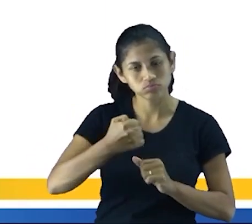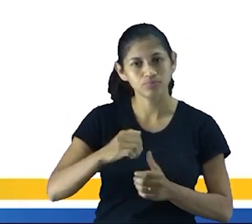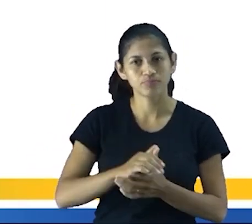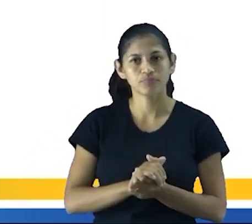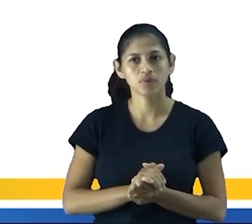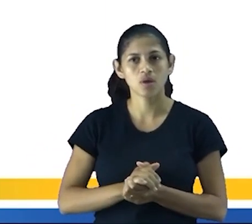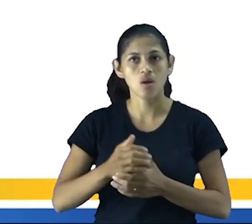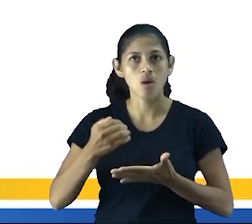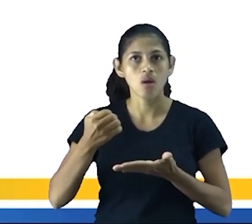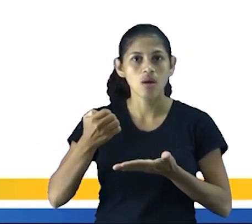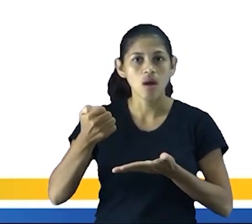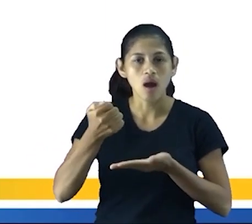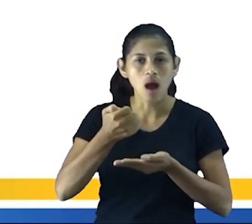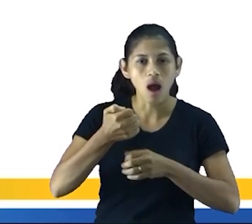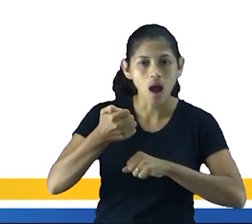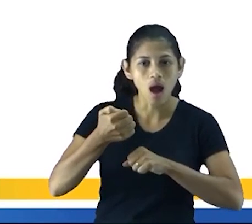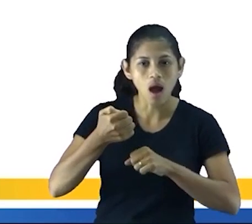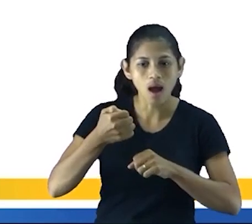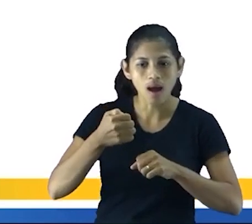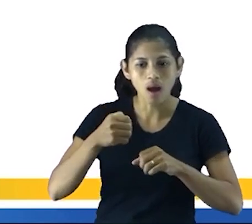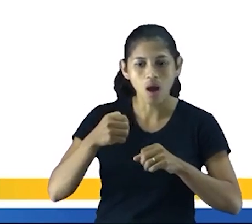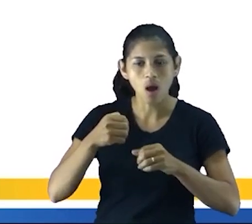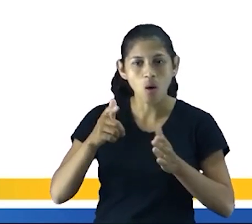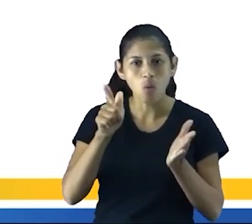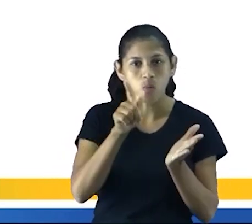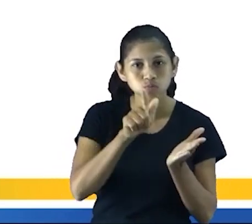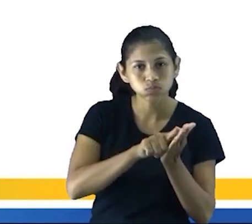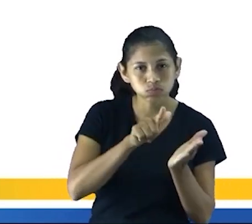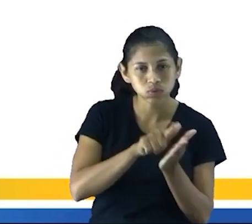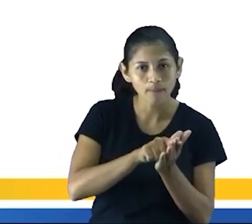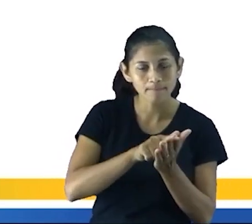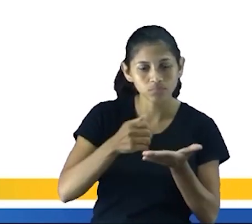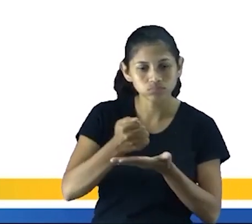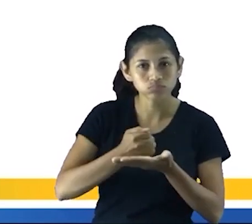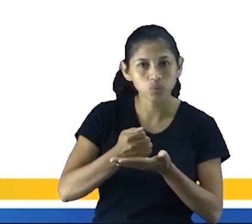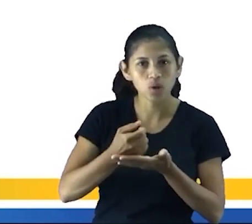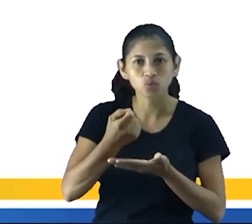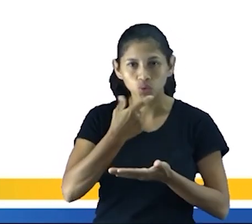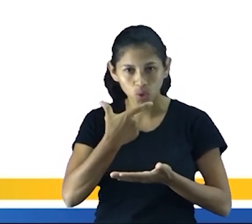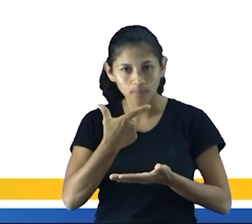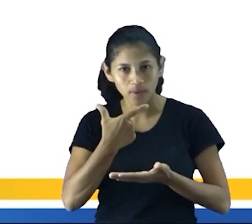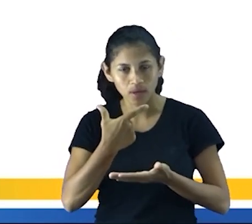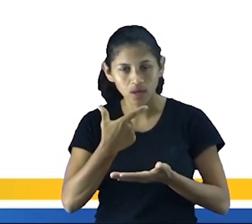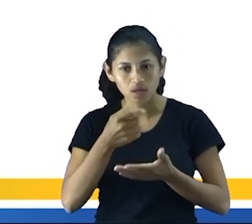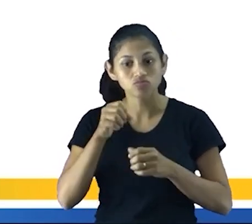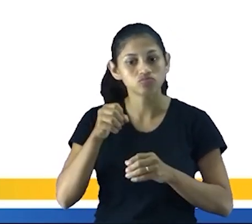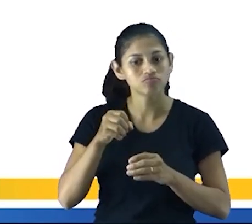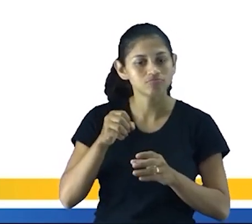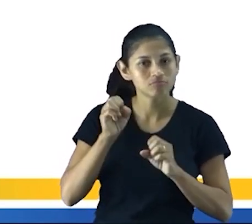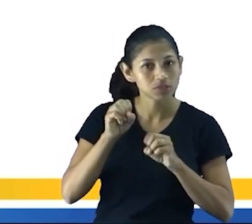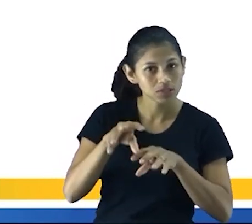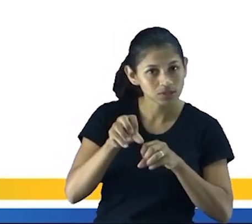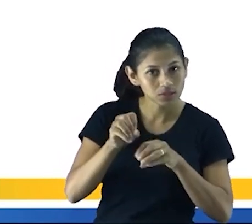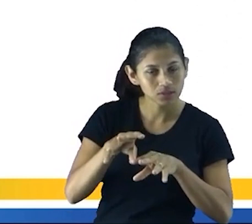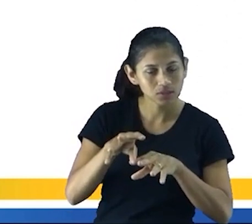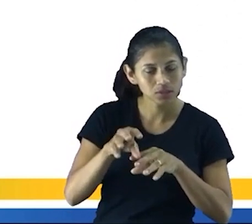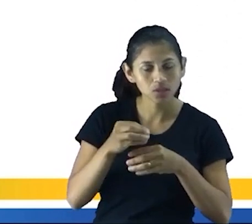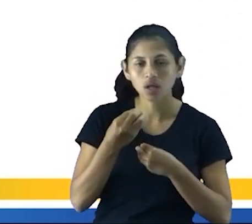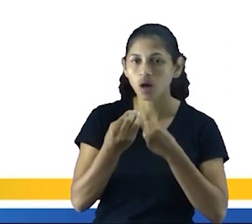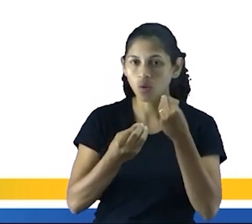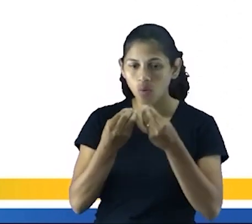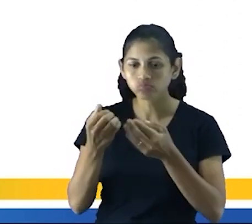bom? Vamos ver aqui algumas diferenças entre a tipologia textual e os